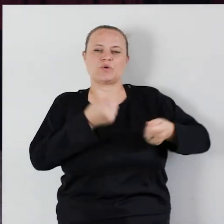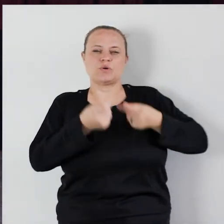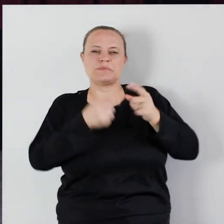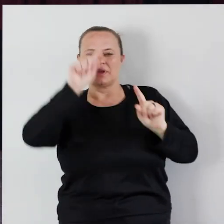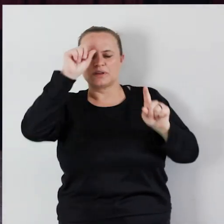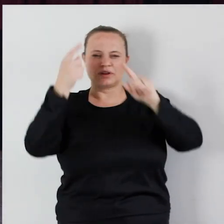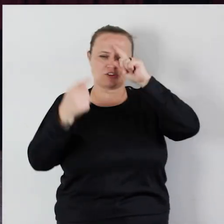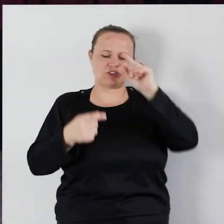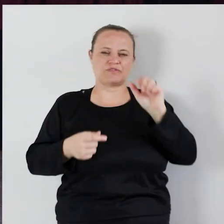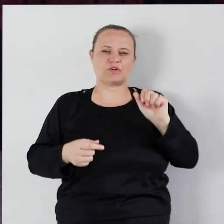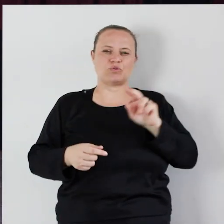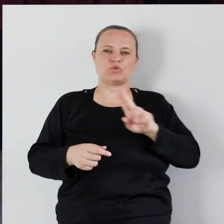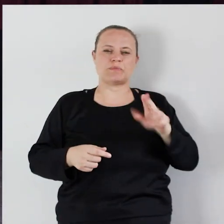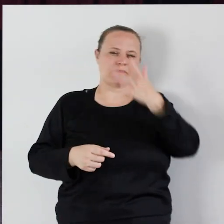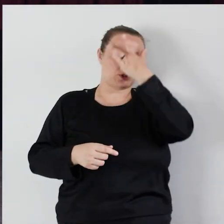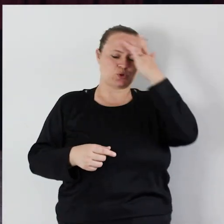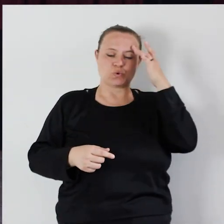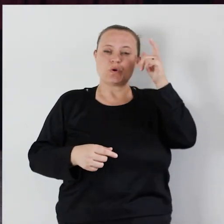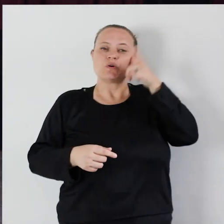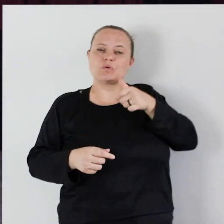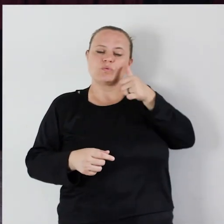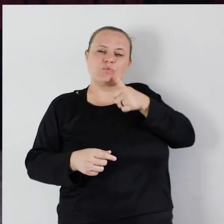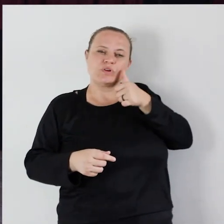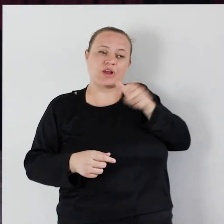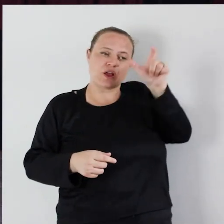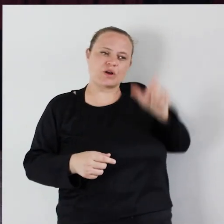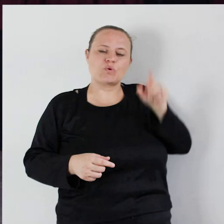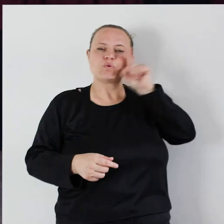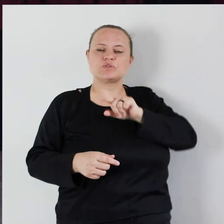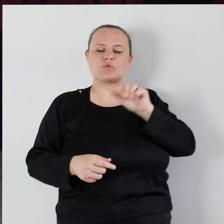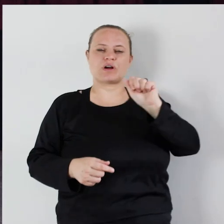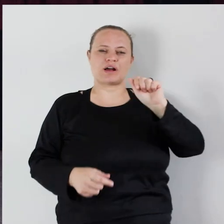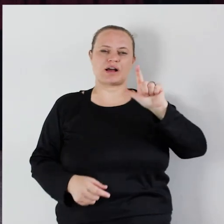Eixo. A organização Fora do Eixo. Economia Criativa? Foi a